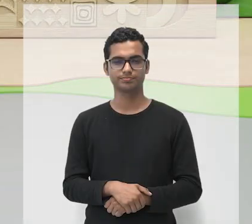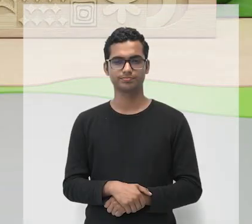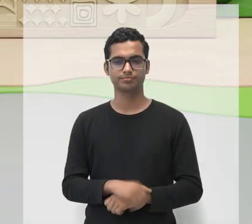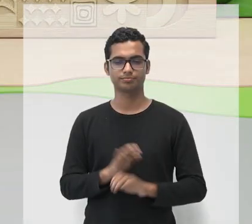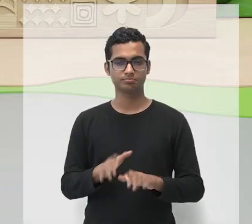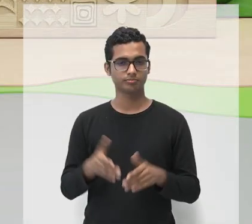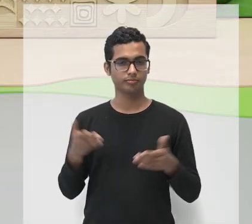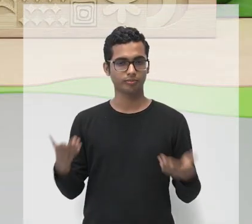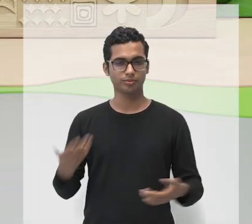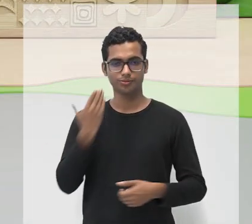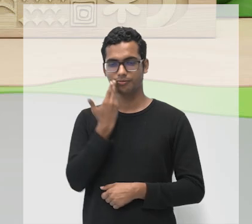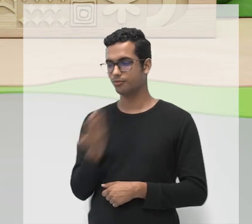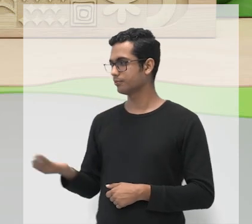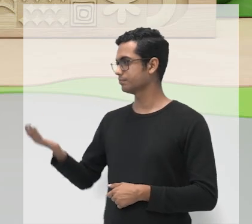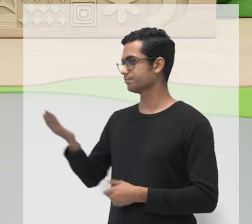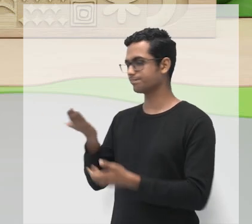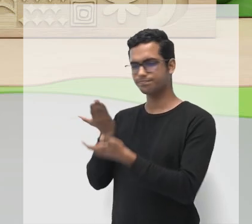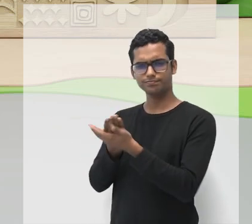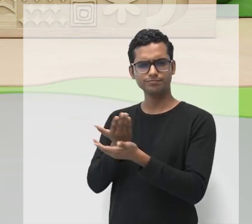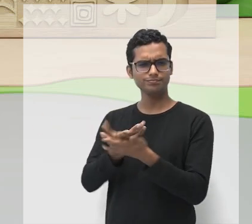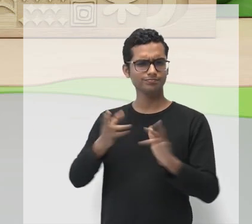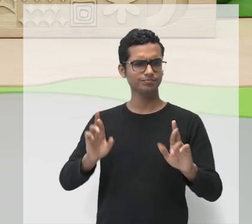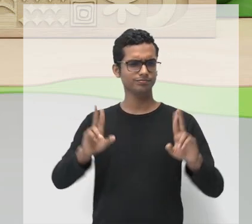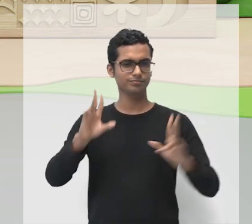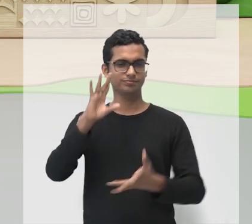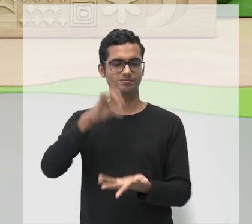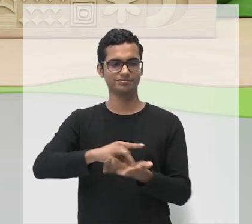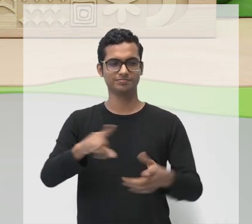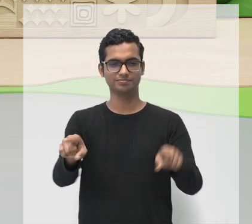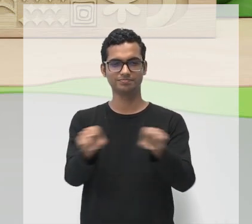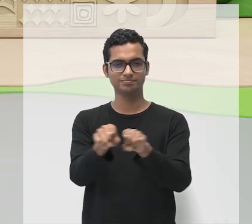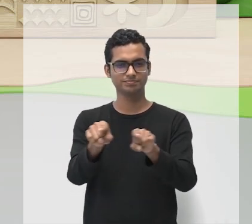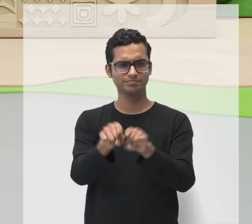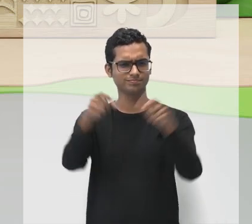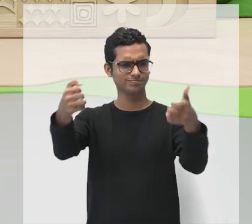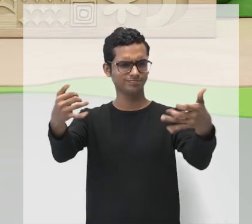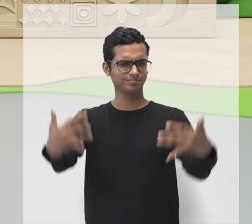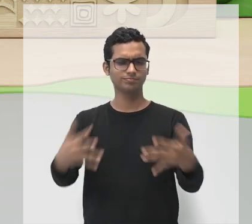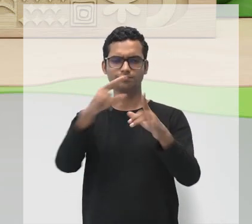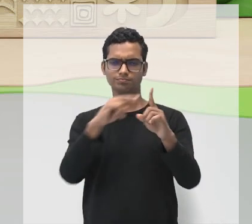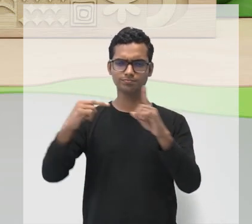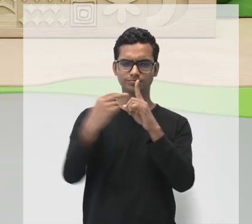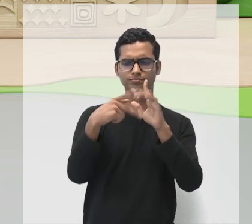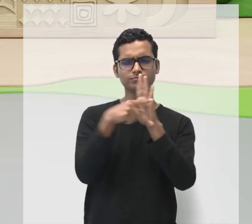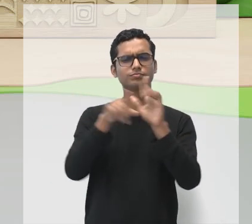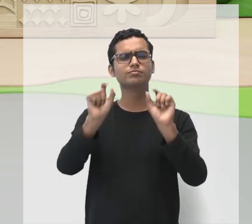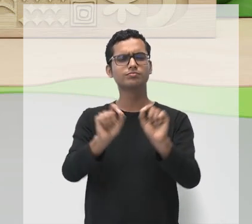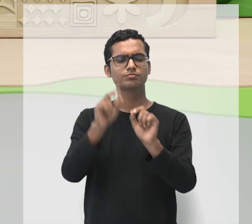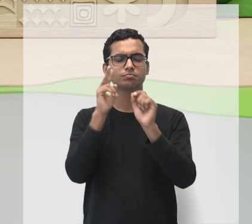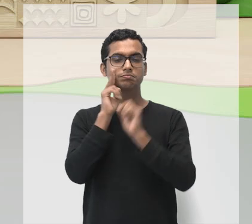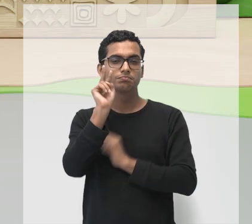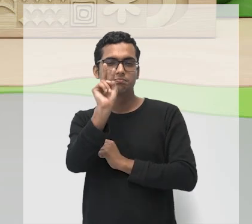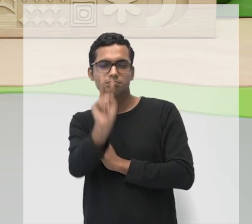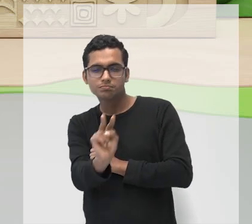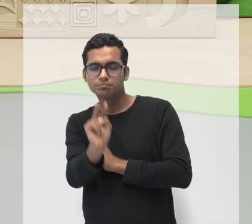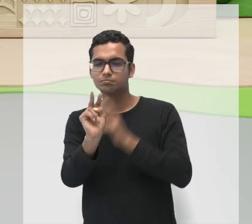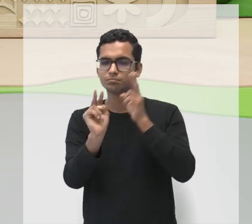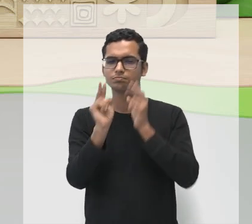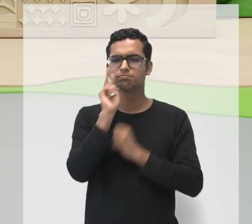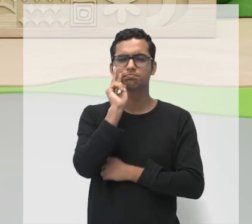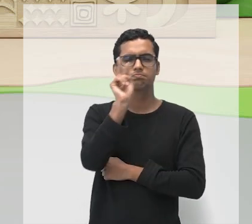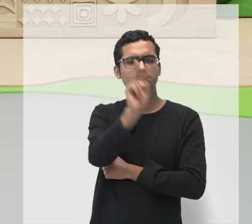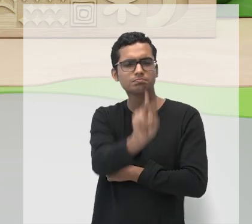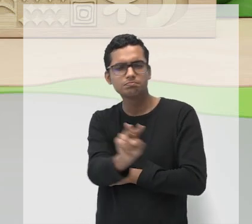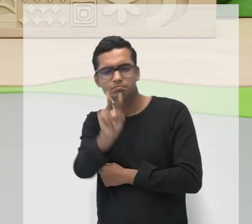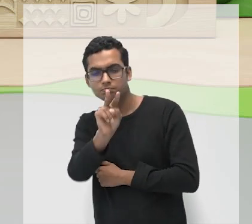Então, eu trago para vocês uma aula diferentona, né? Falando um pouquinho sobre a visão, mas também sobre alguns